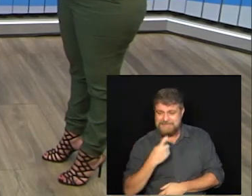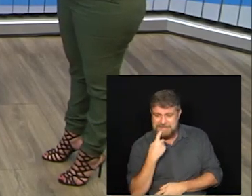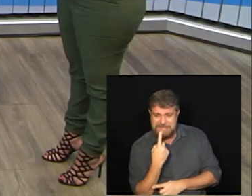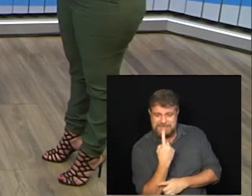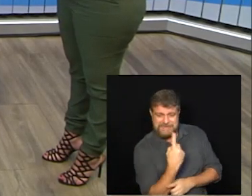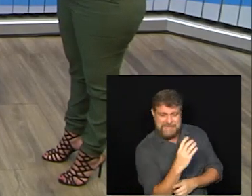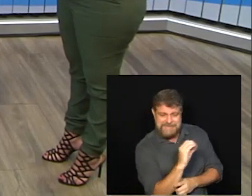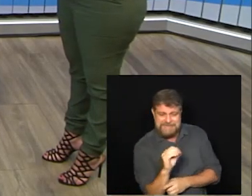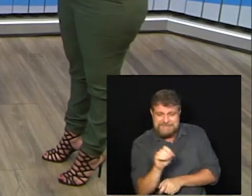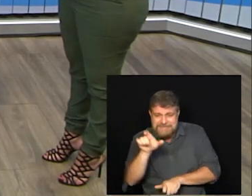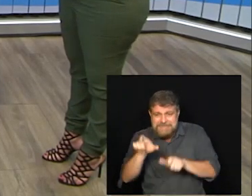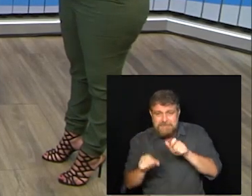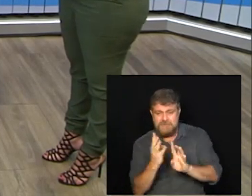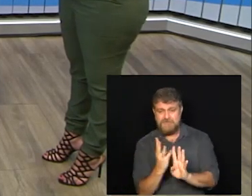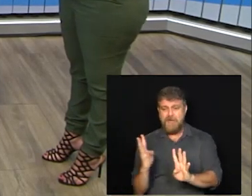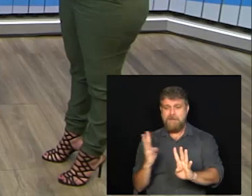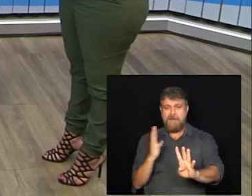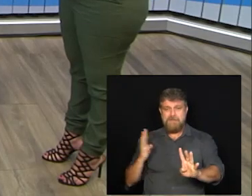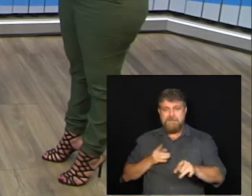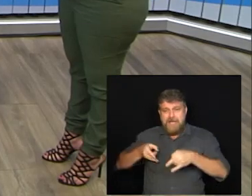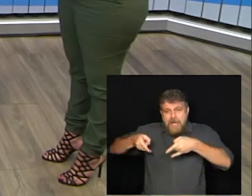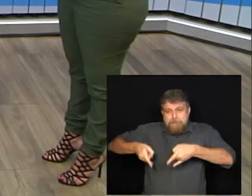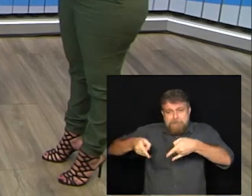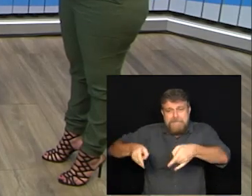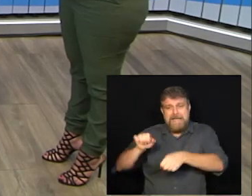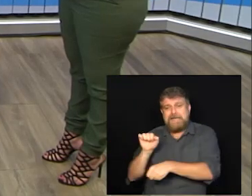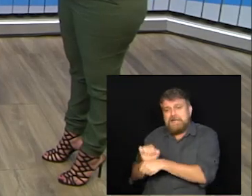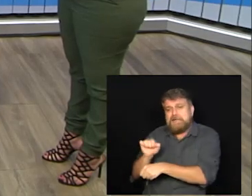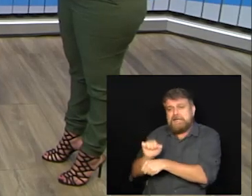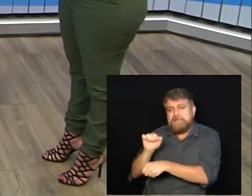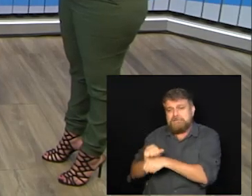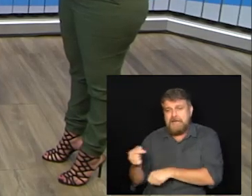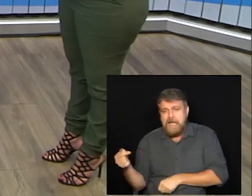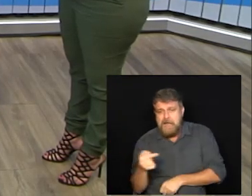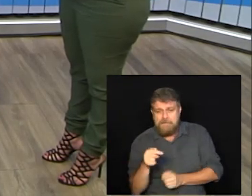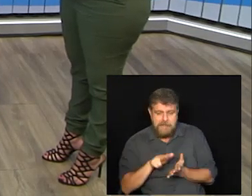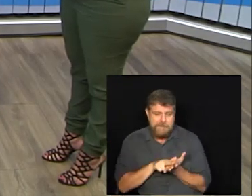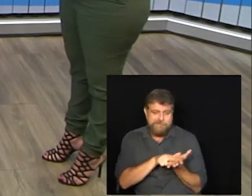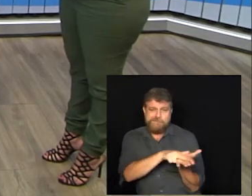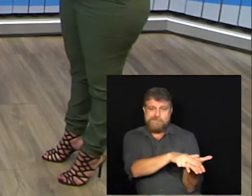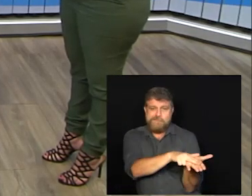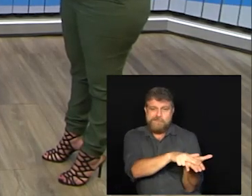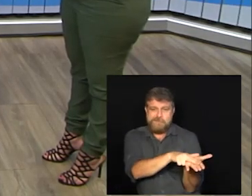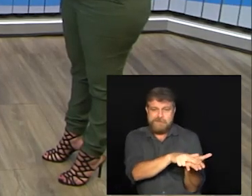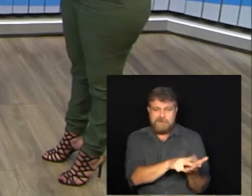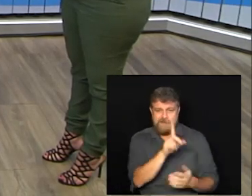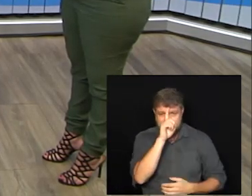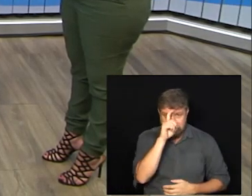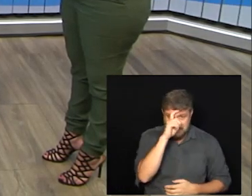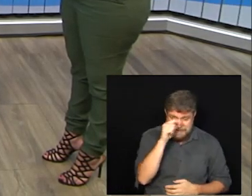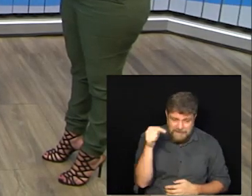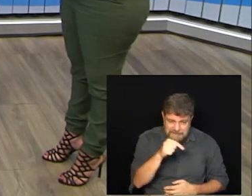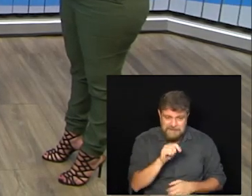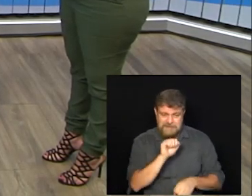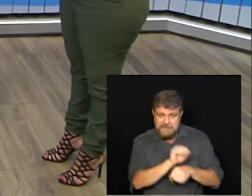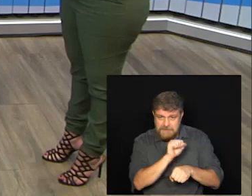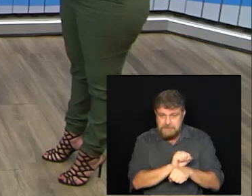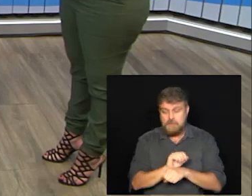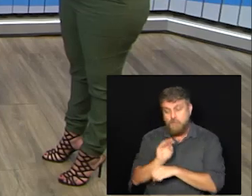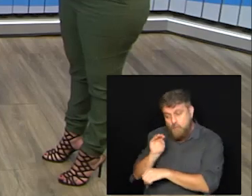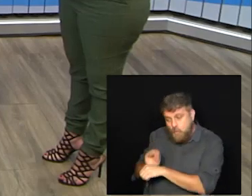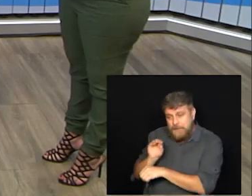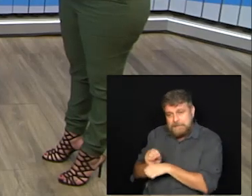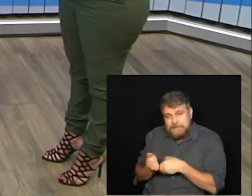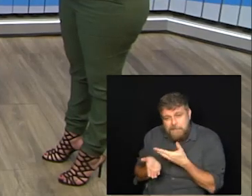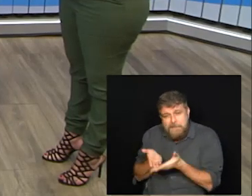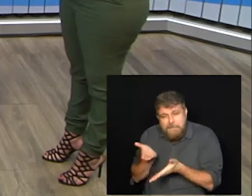100 pessoas em uma maca, aguardando uma vaga de enfermaria. Como o prefeito disse, estão sendo assistidos,